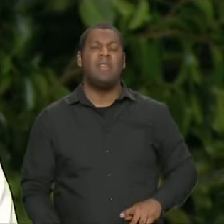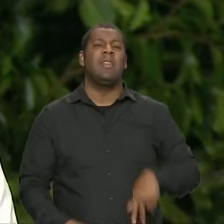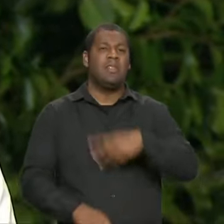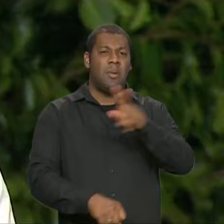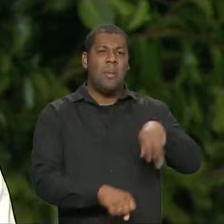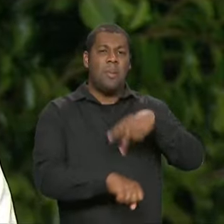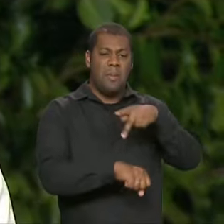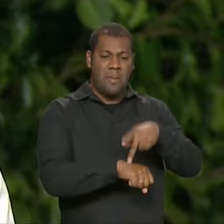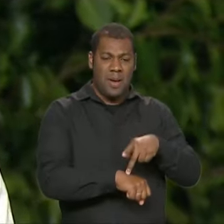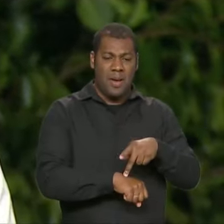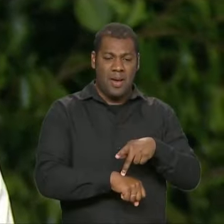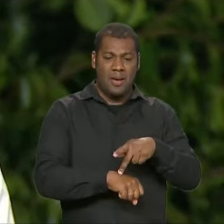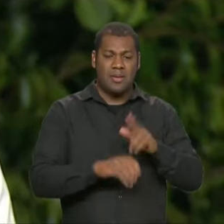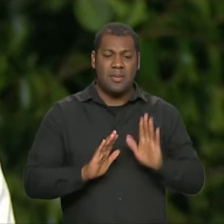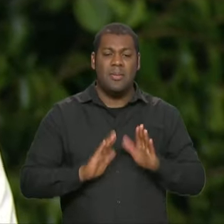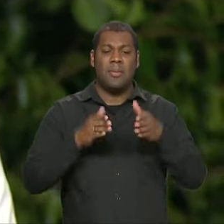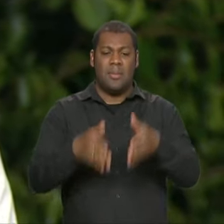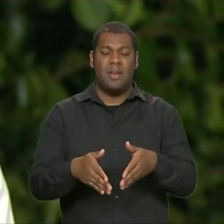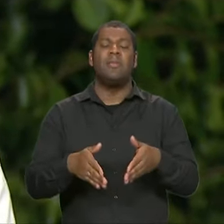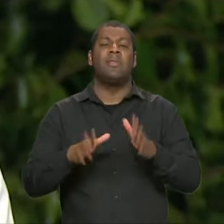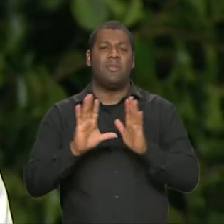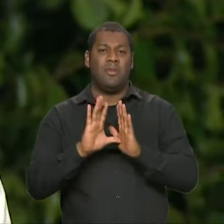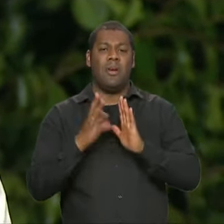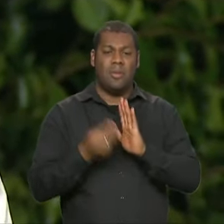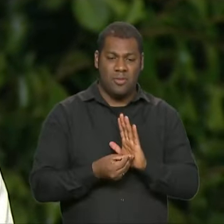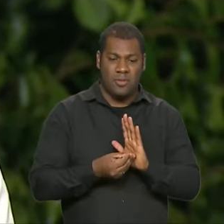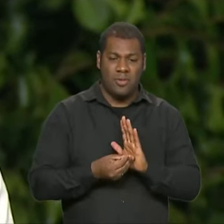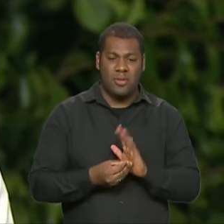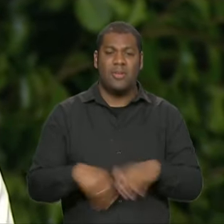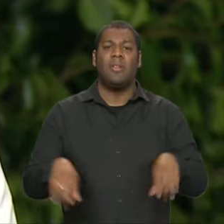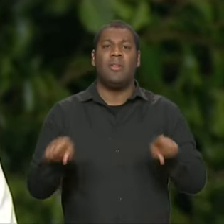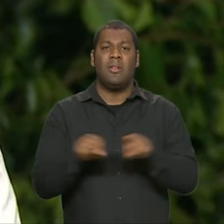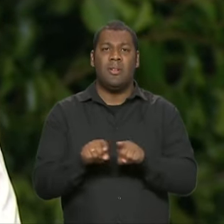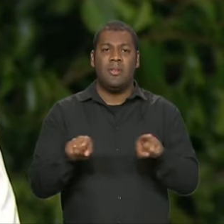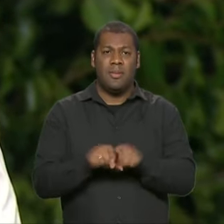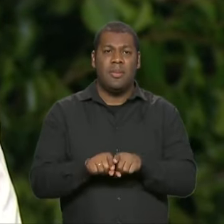países, miembros del Tratado de Cooperación Amazónica, así como a las demás